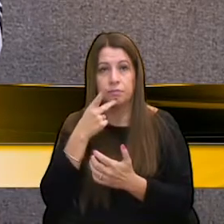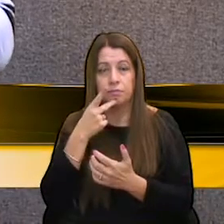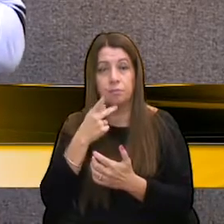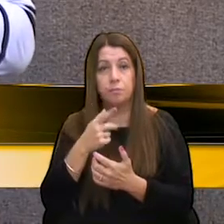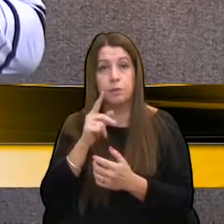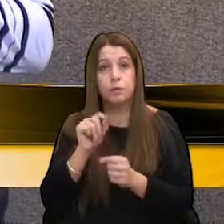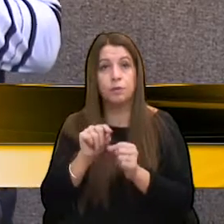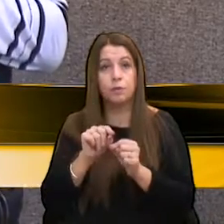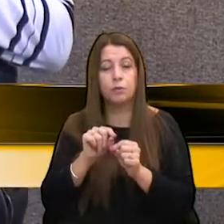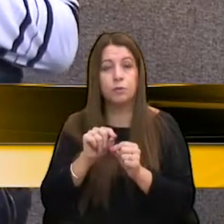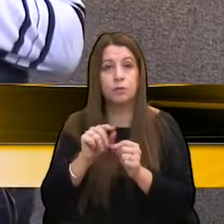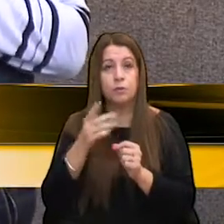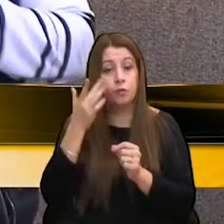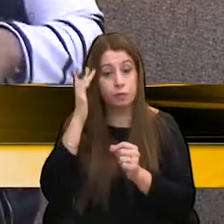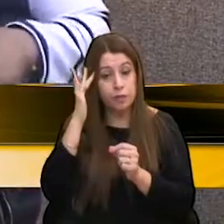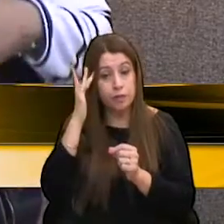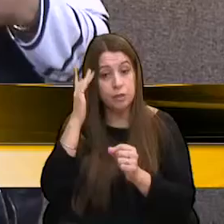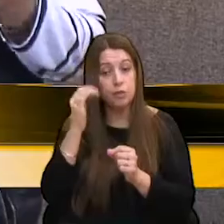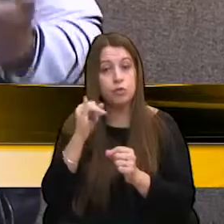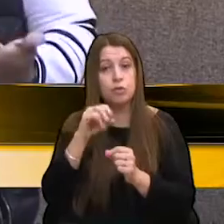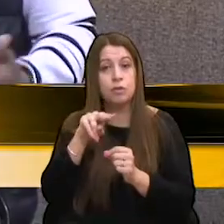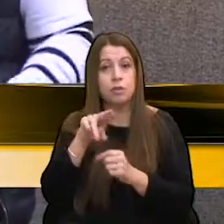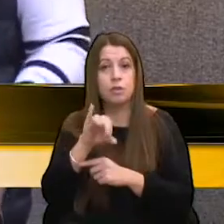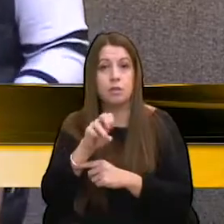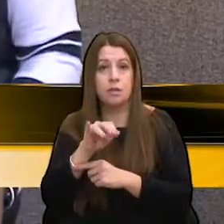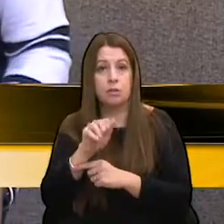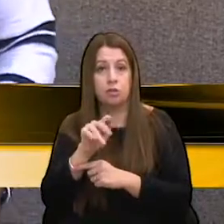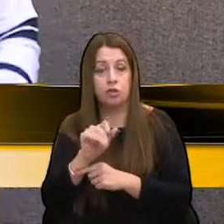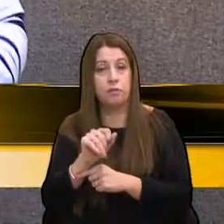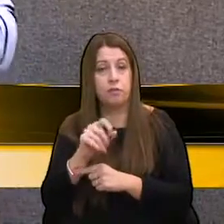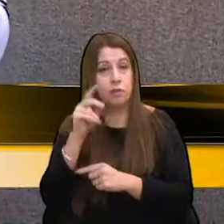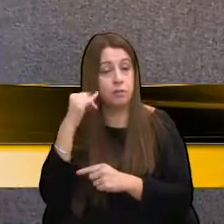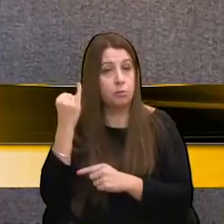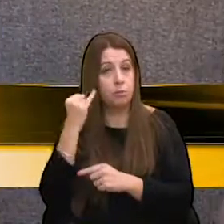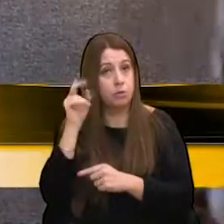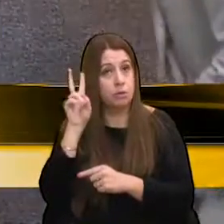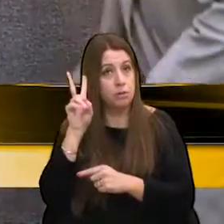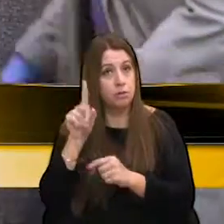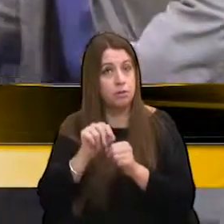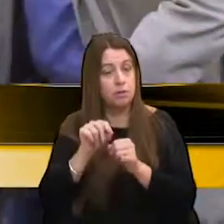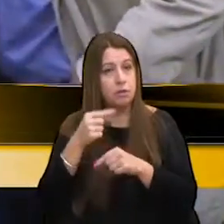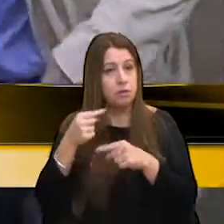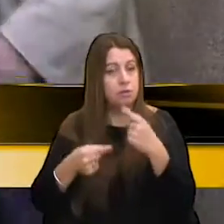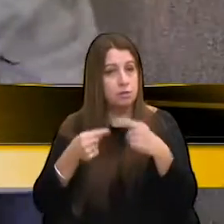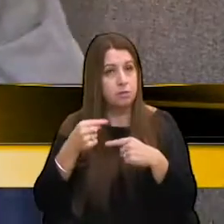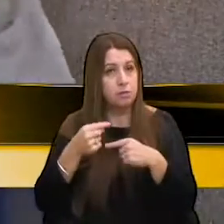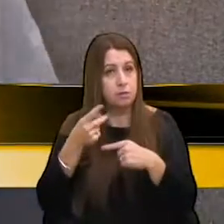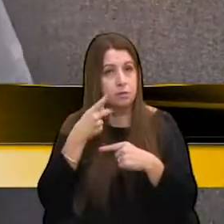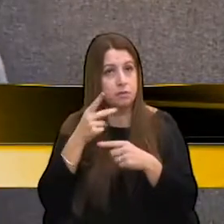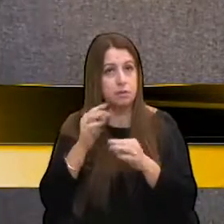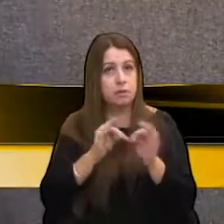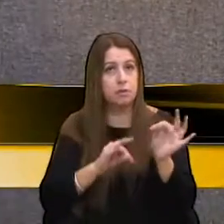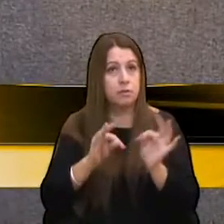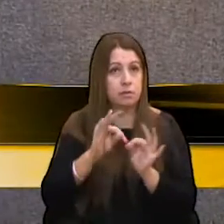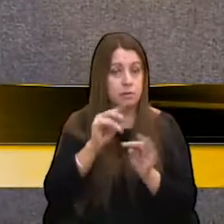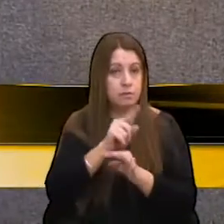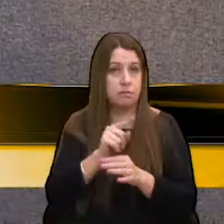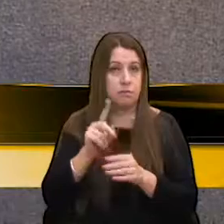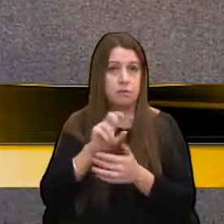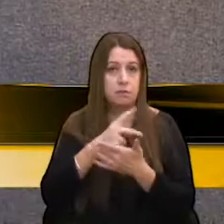iniciativa, e aqui só colocar um adendo que é importante a gente sempre lembrar. Aqui nós estamos fazendo a discussão técnica do